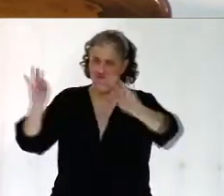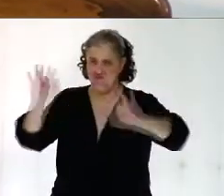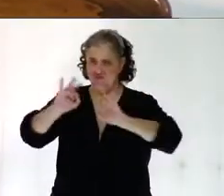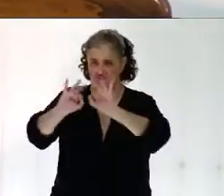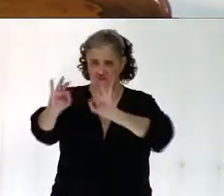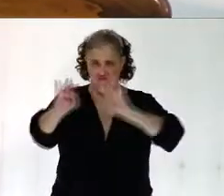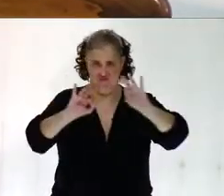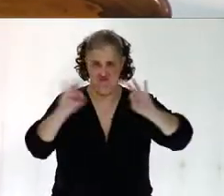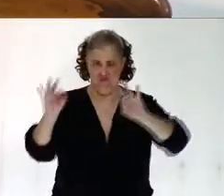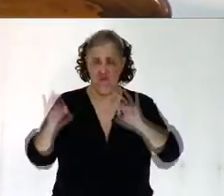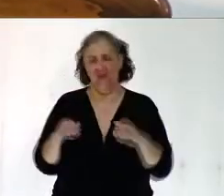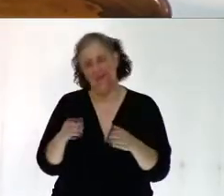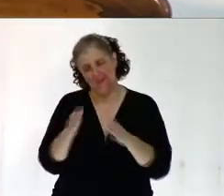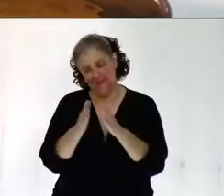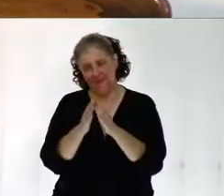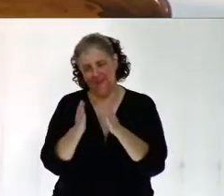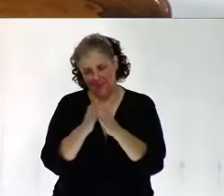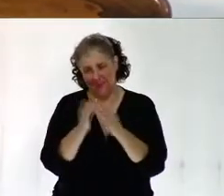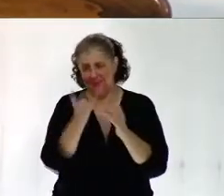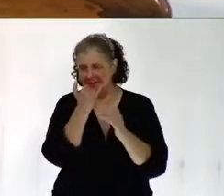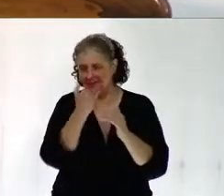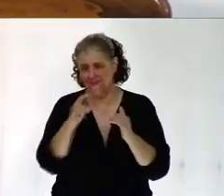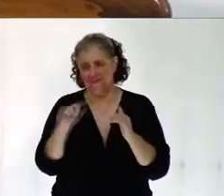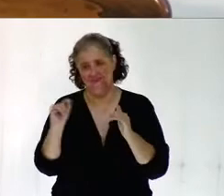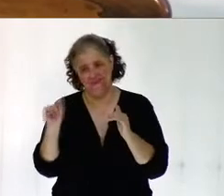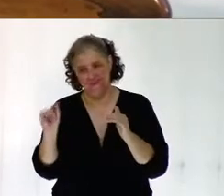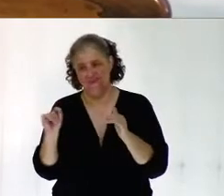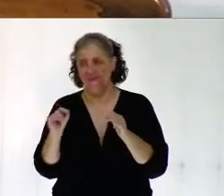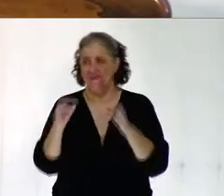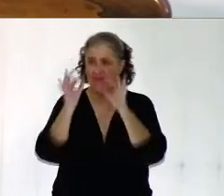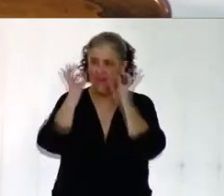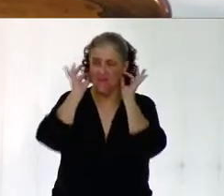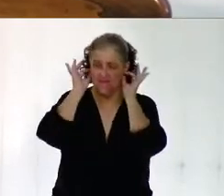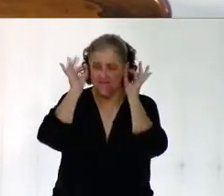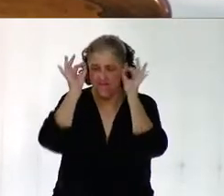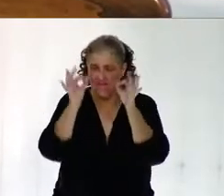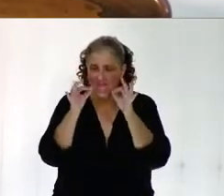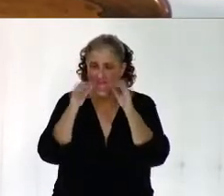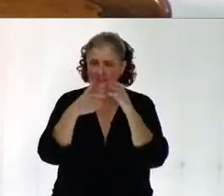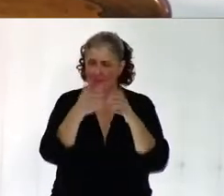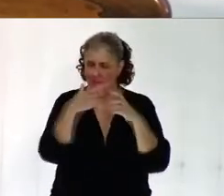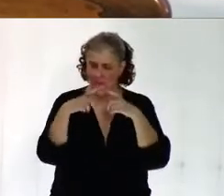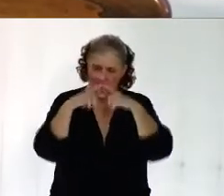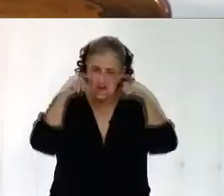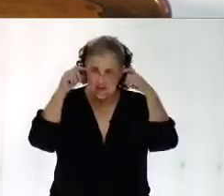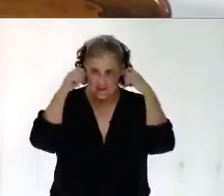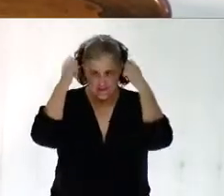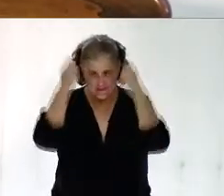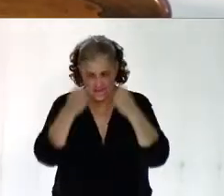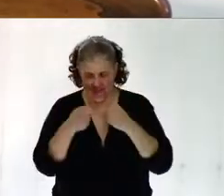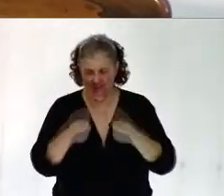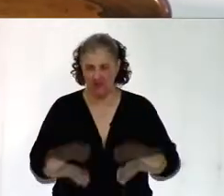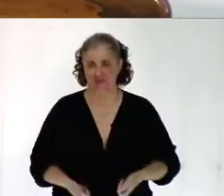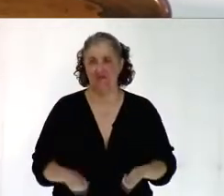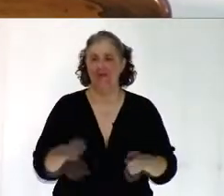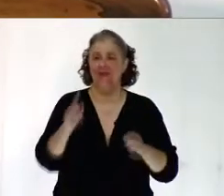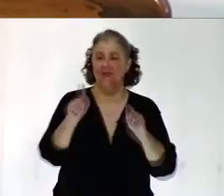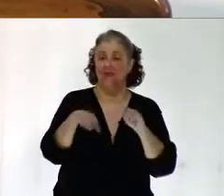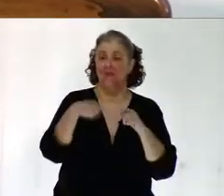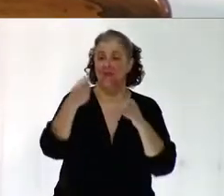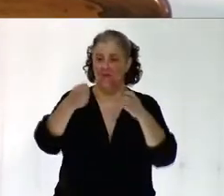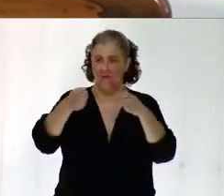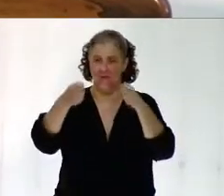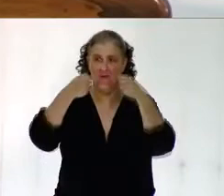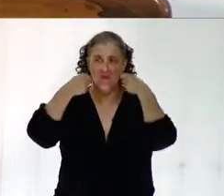outros então peço licença para pregar hoje sem uso da máscara assim que terminar o certamente usaremos